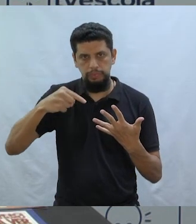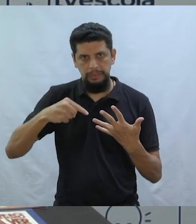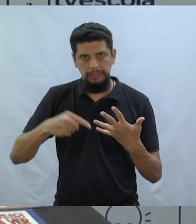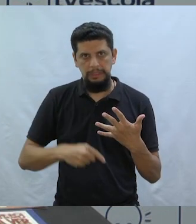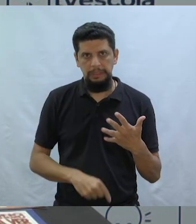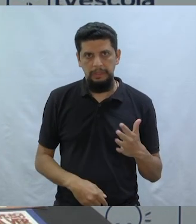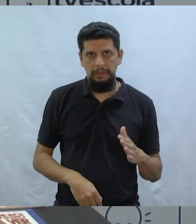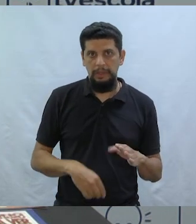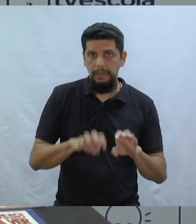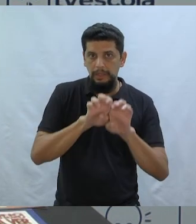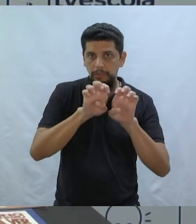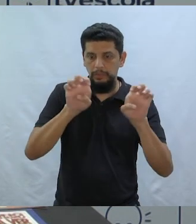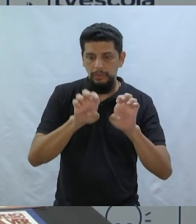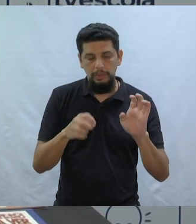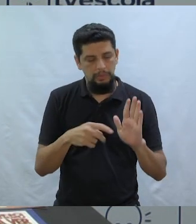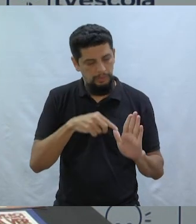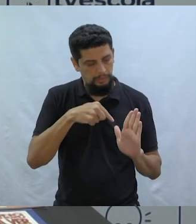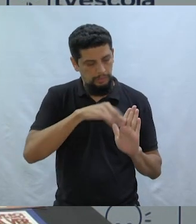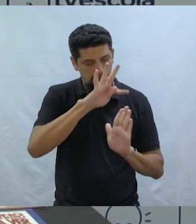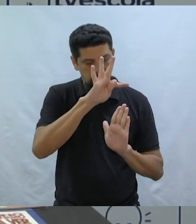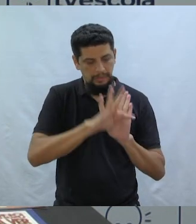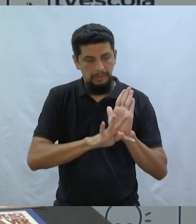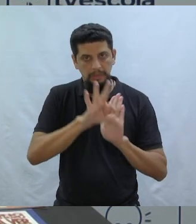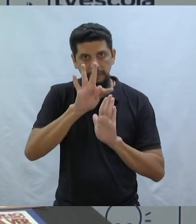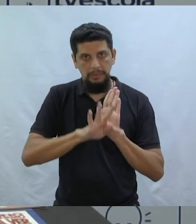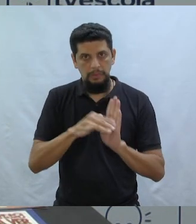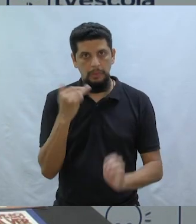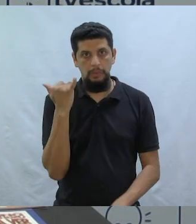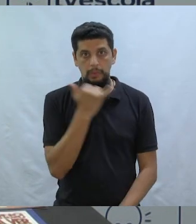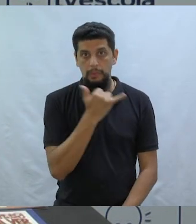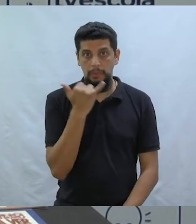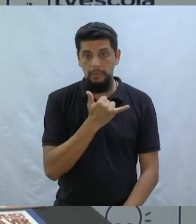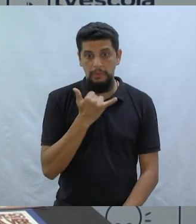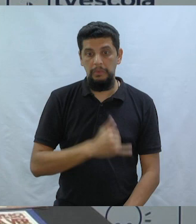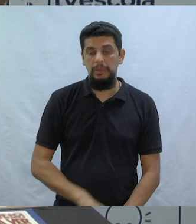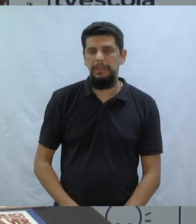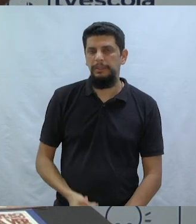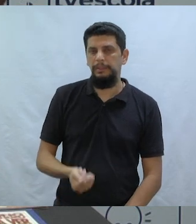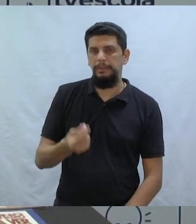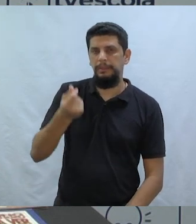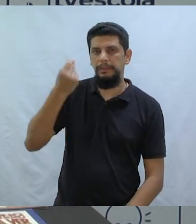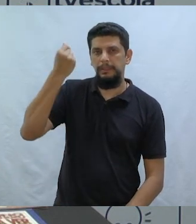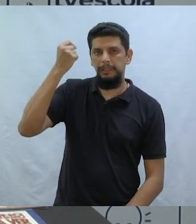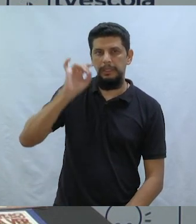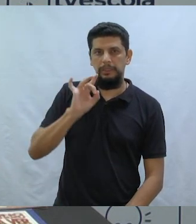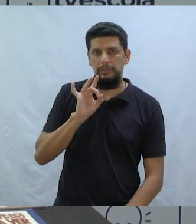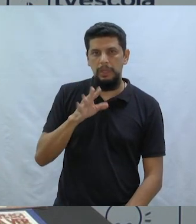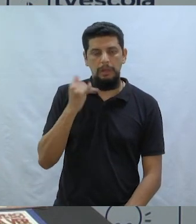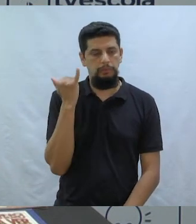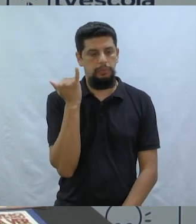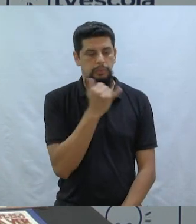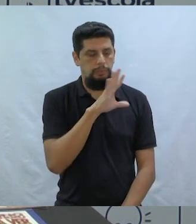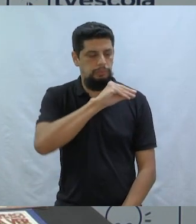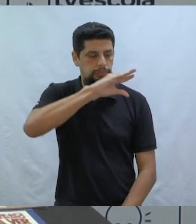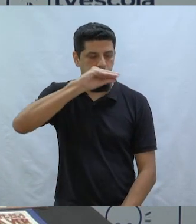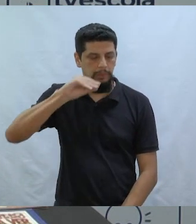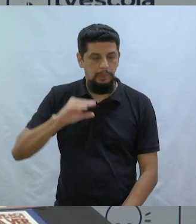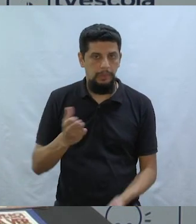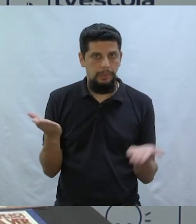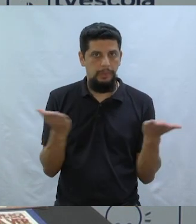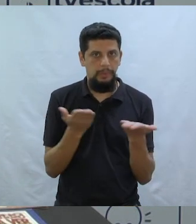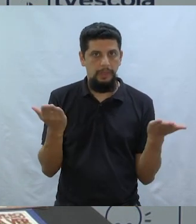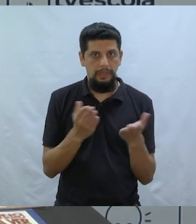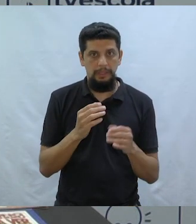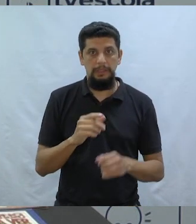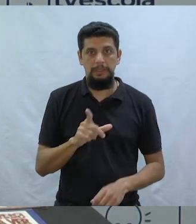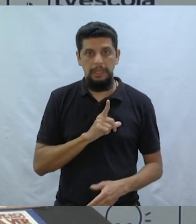compõem a estrutura de um texto chamado conto que bem antigamente era só contado oralmente e